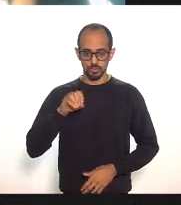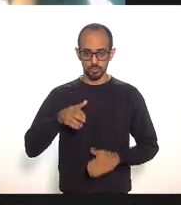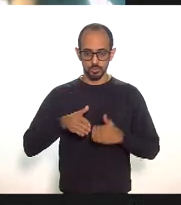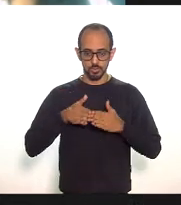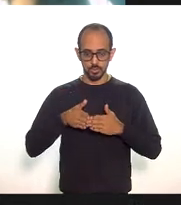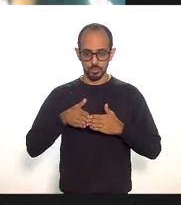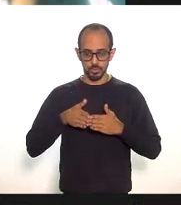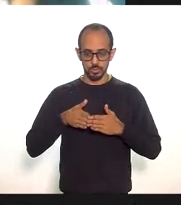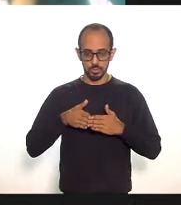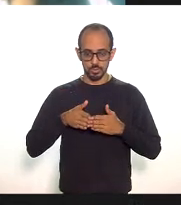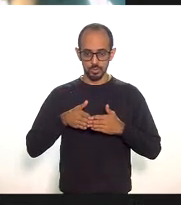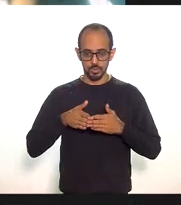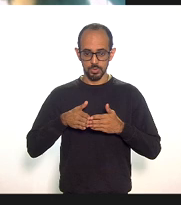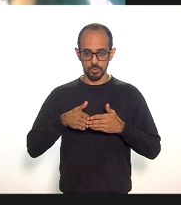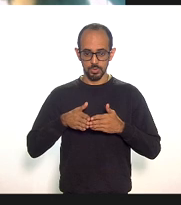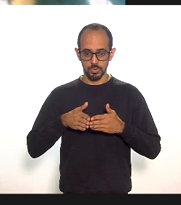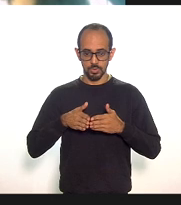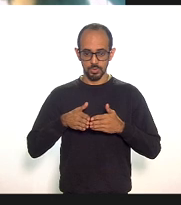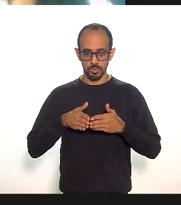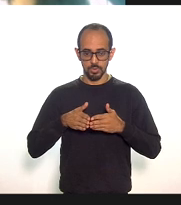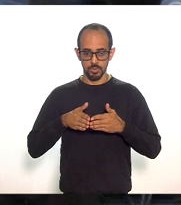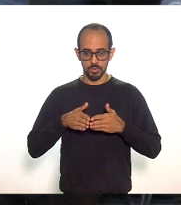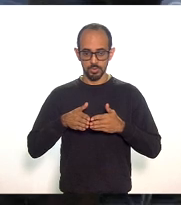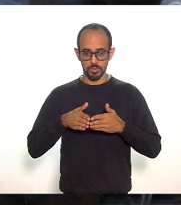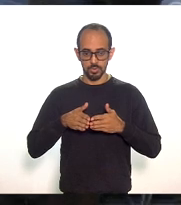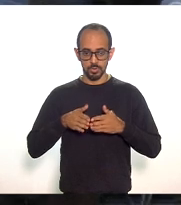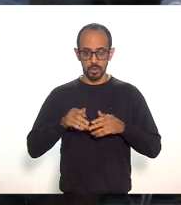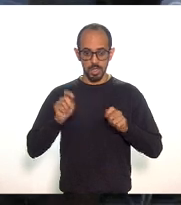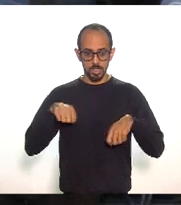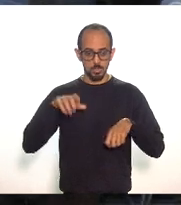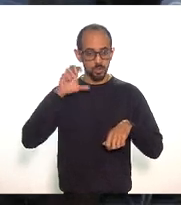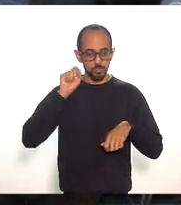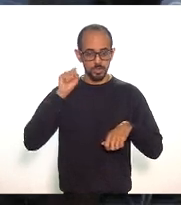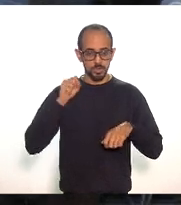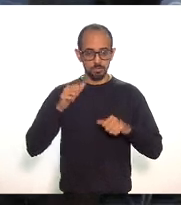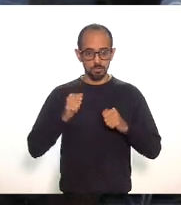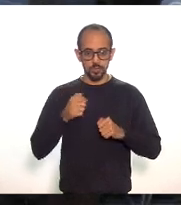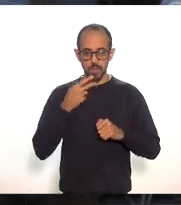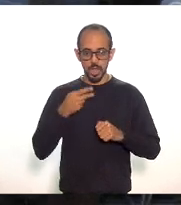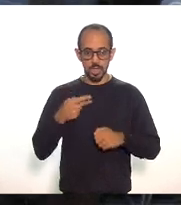Atenção. Não estou ouvindo aqui. Estou ouvindo sua voz, Márcio.